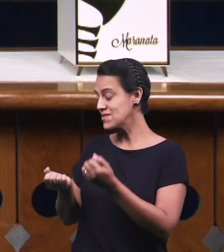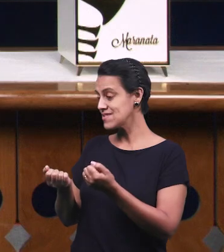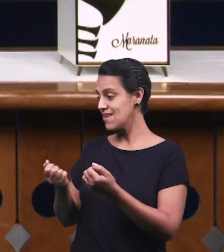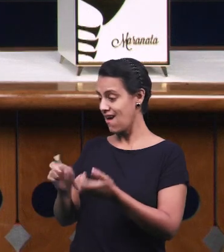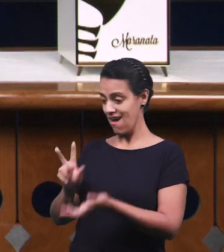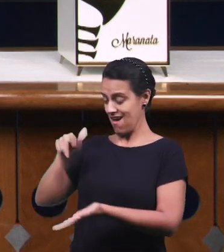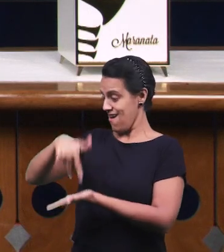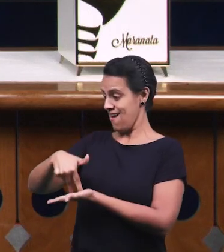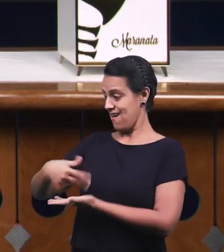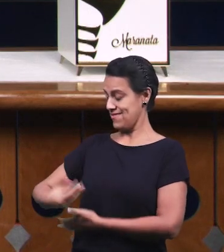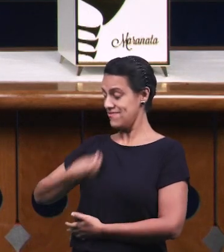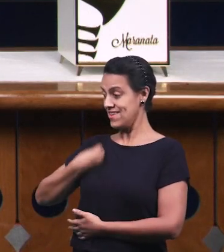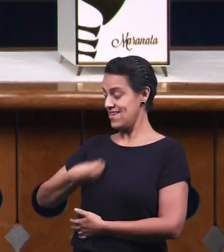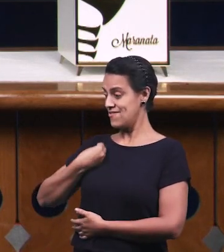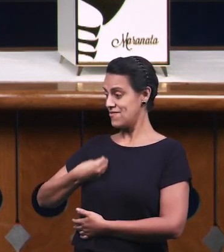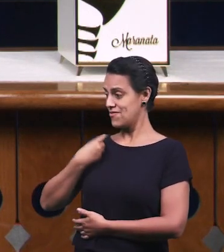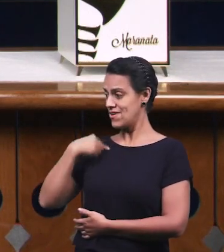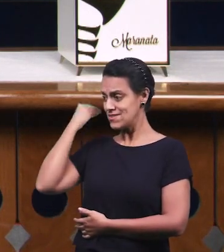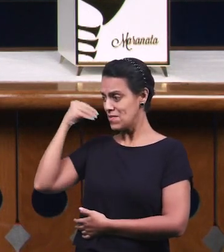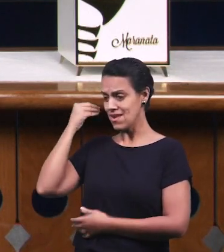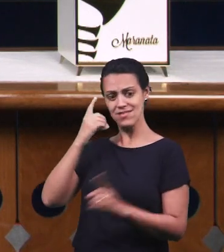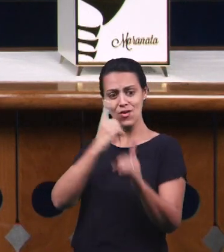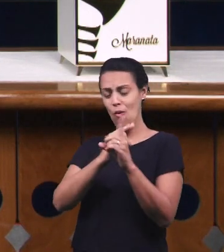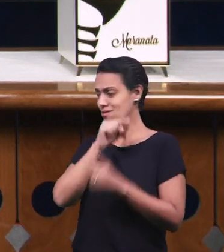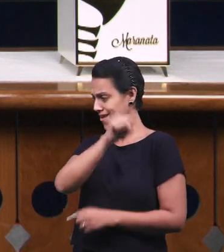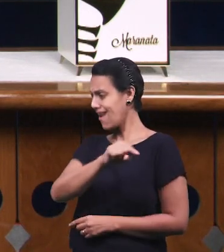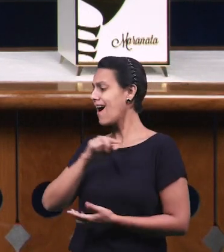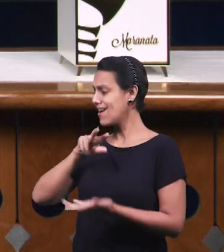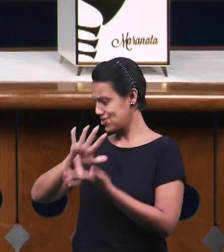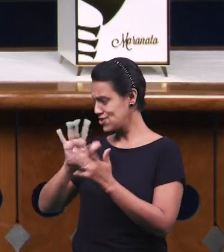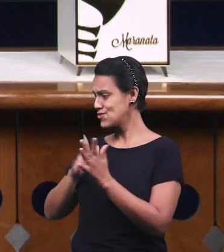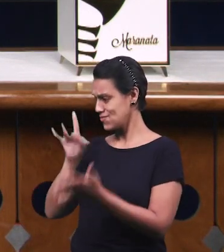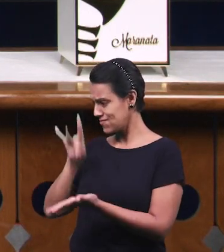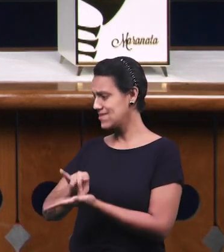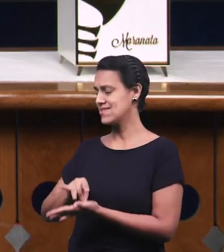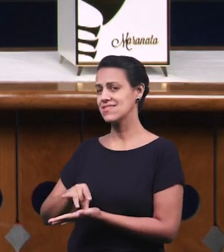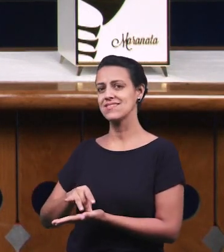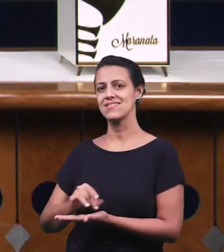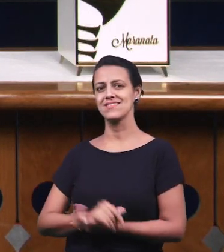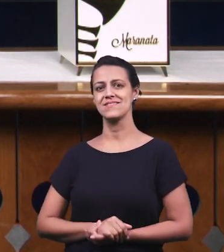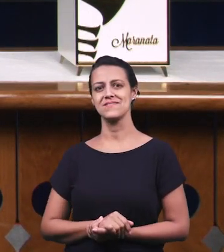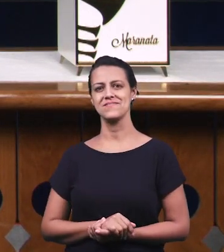tiveram uma experiência com Jesus. Meus queridos,